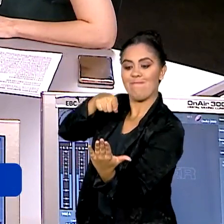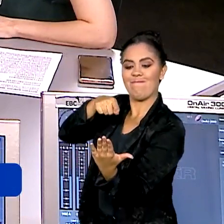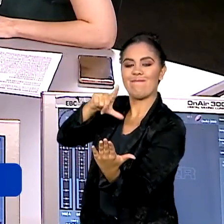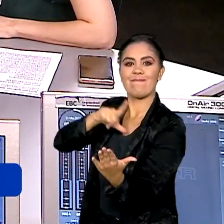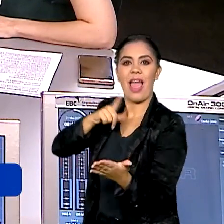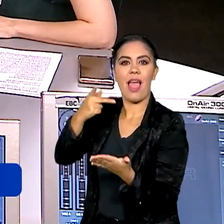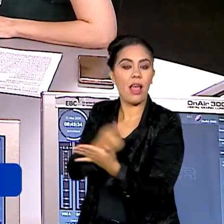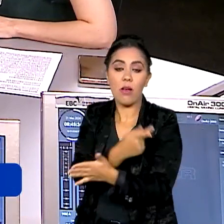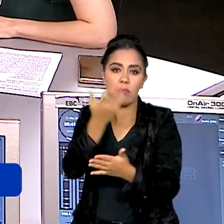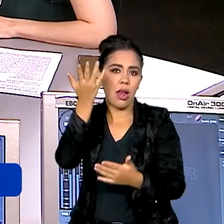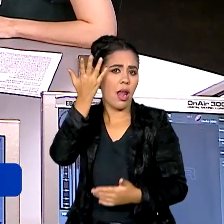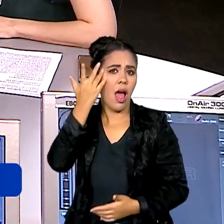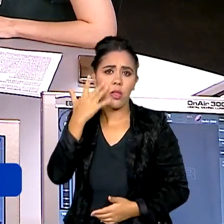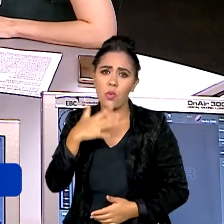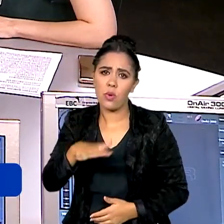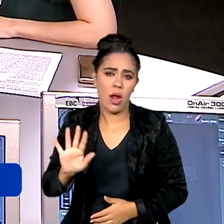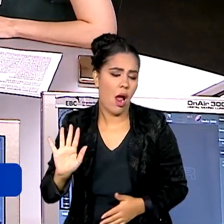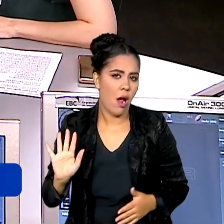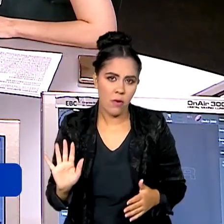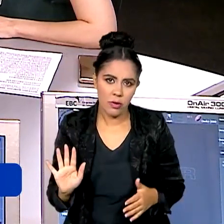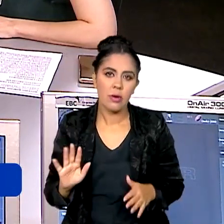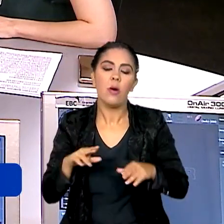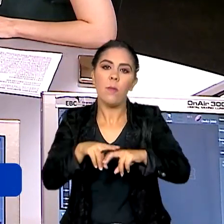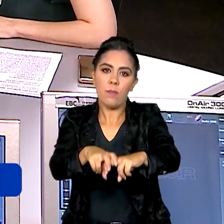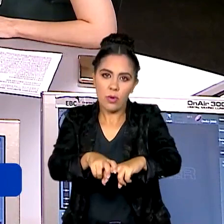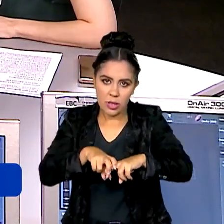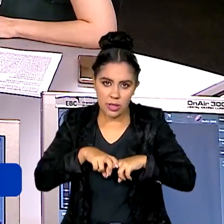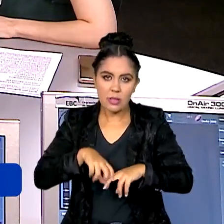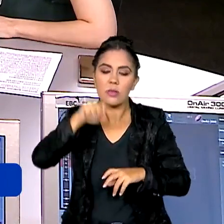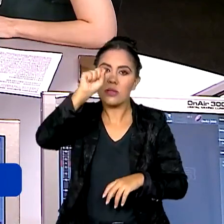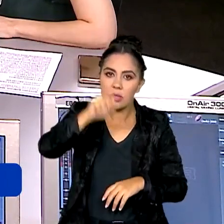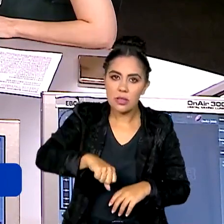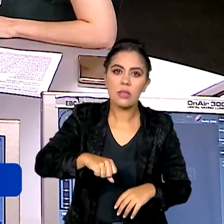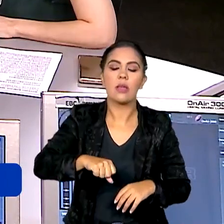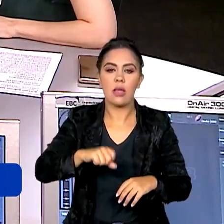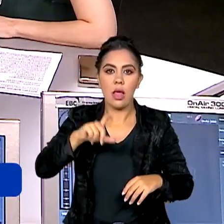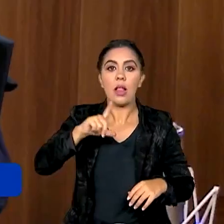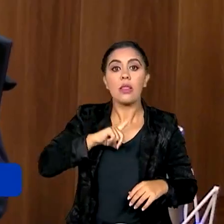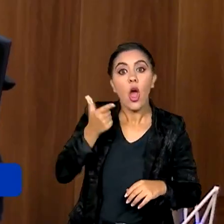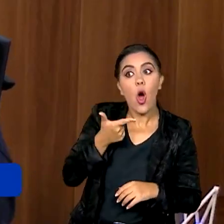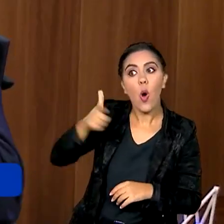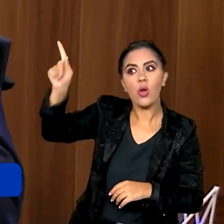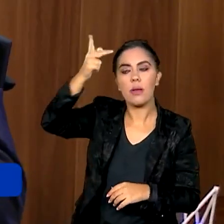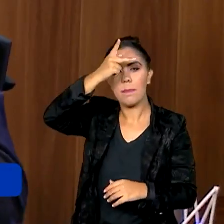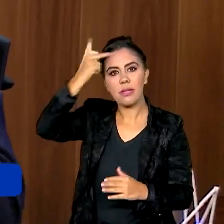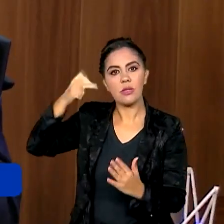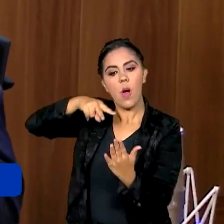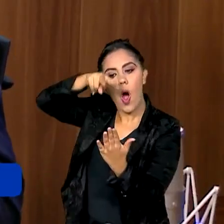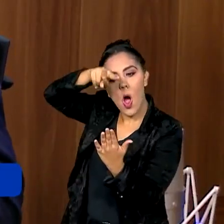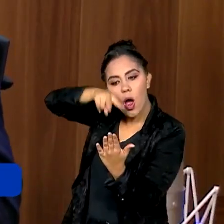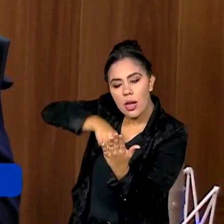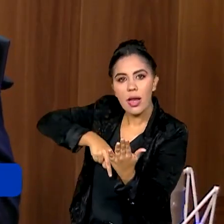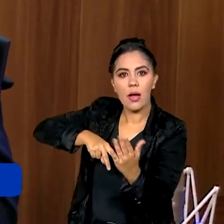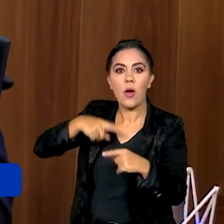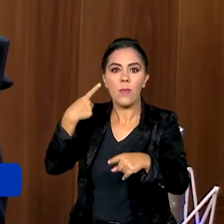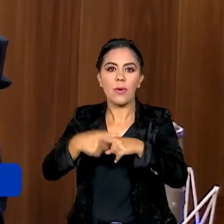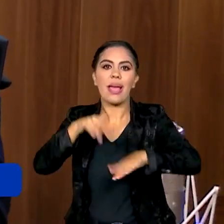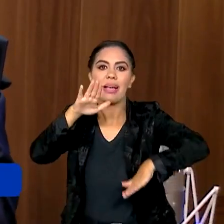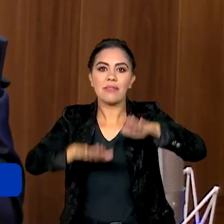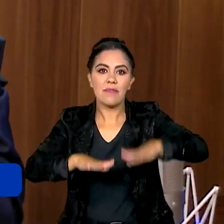é natural e, portanto, cabe sempre alguém olhar fora, ver o que quem fez, às vezes, não